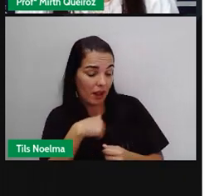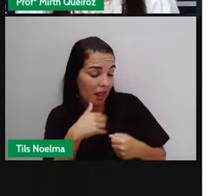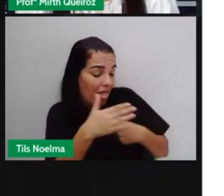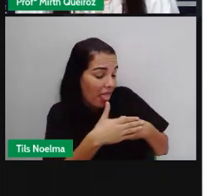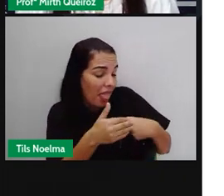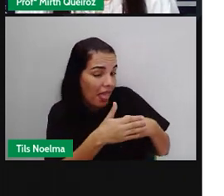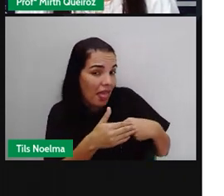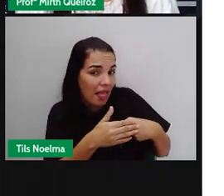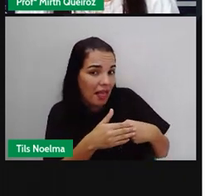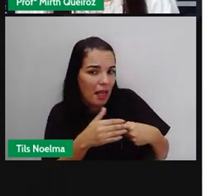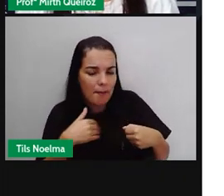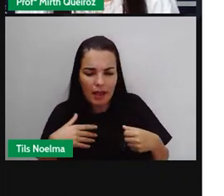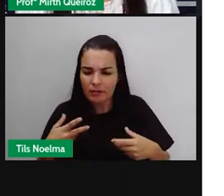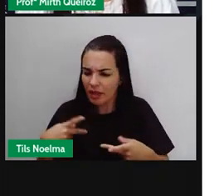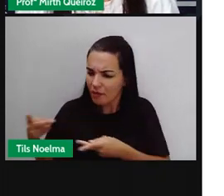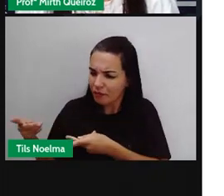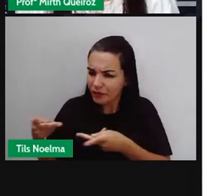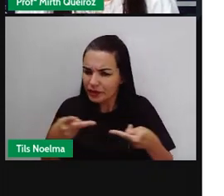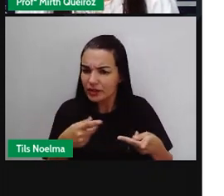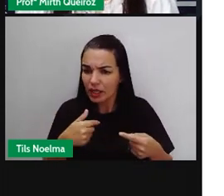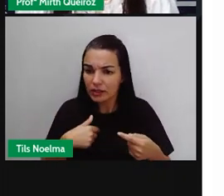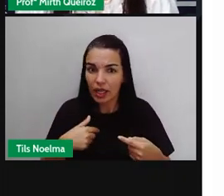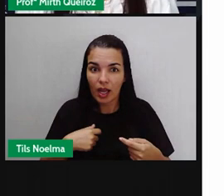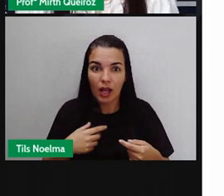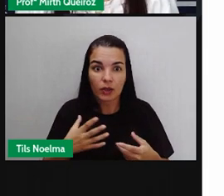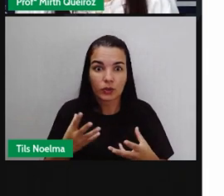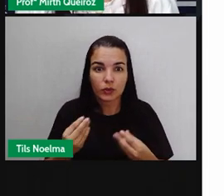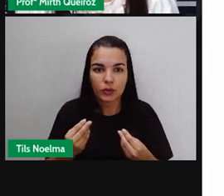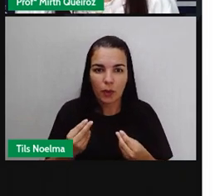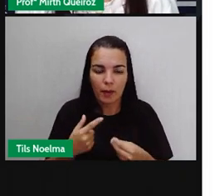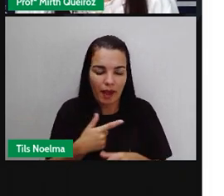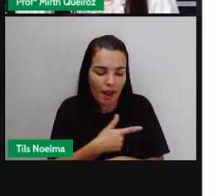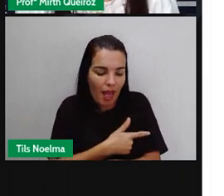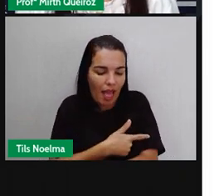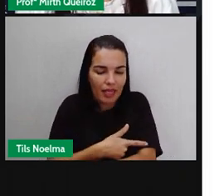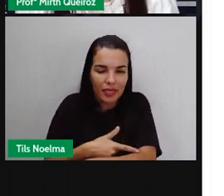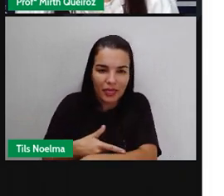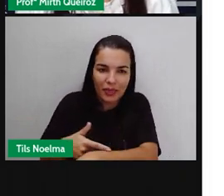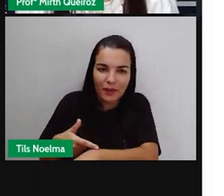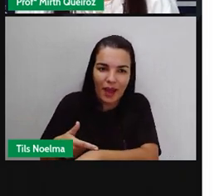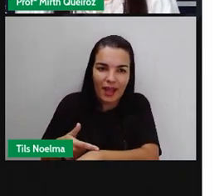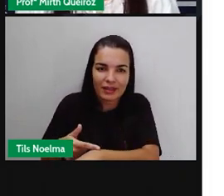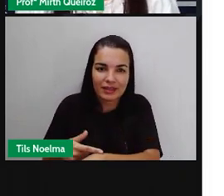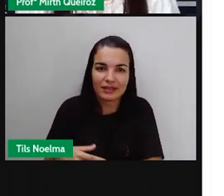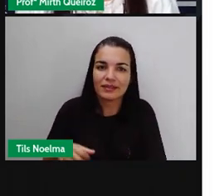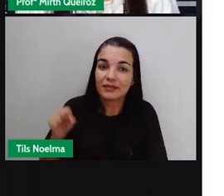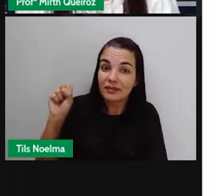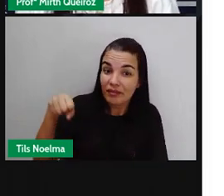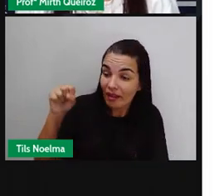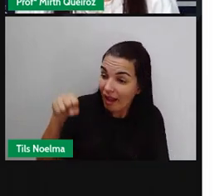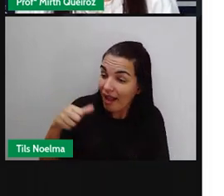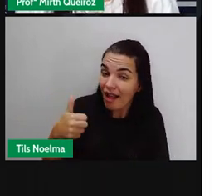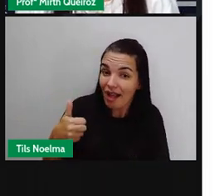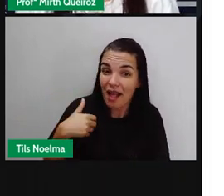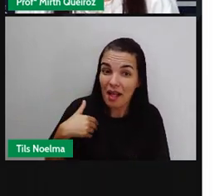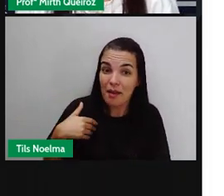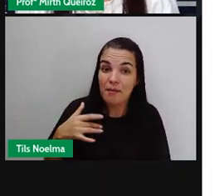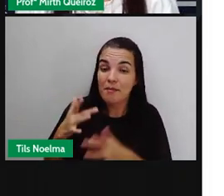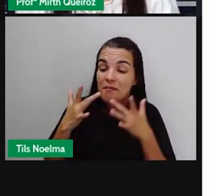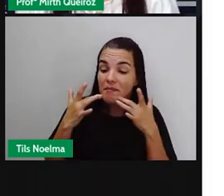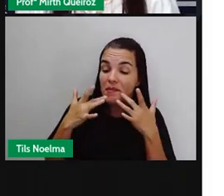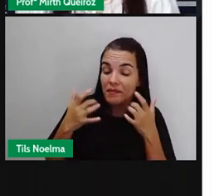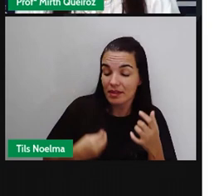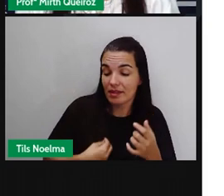dengosa. E para as visitas, eu sou super educada. É isso aí. A vida é um teatro,